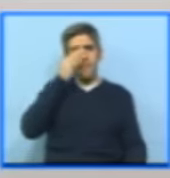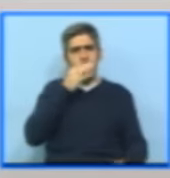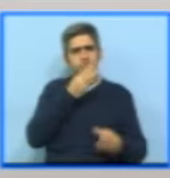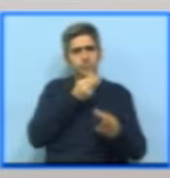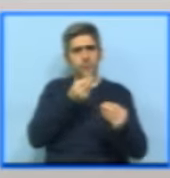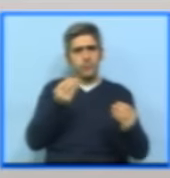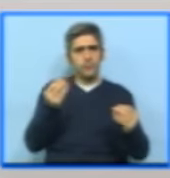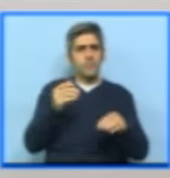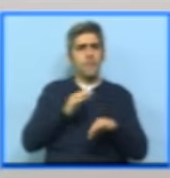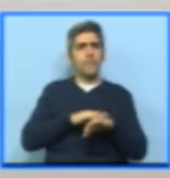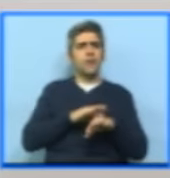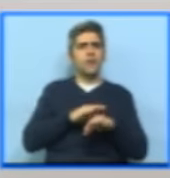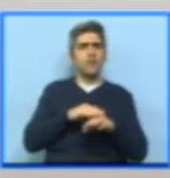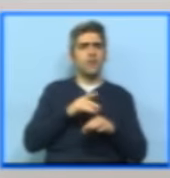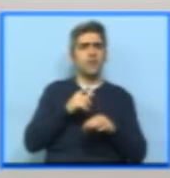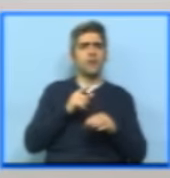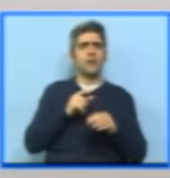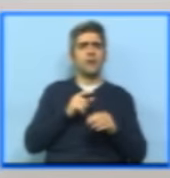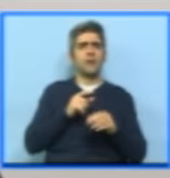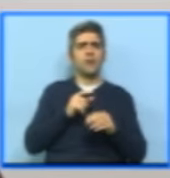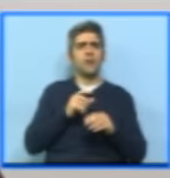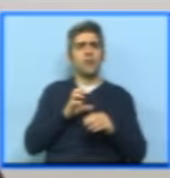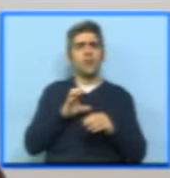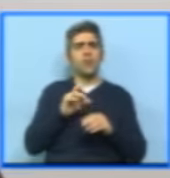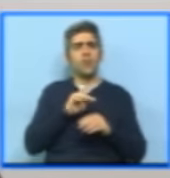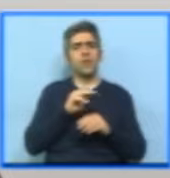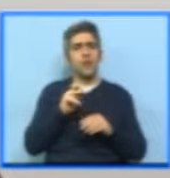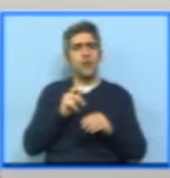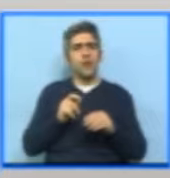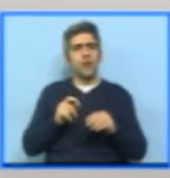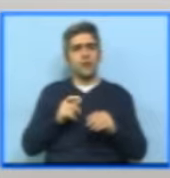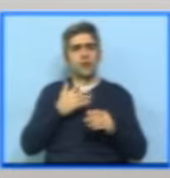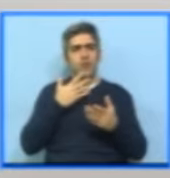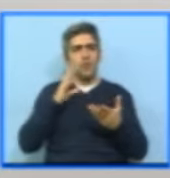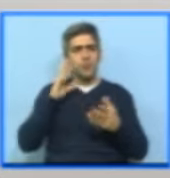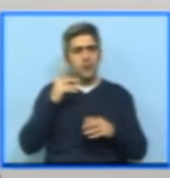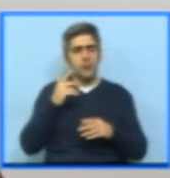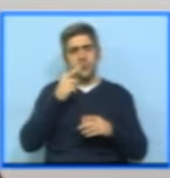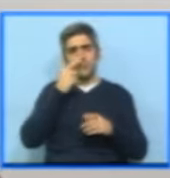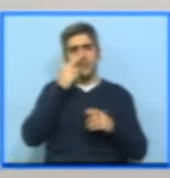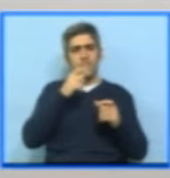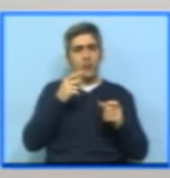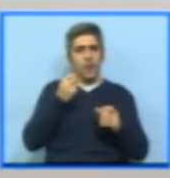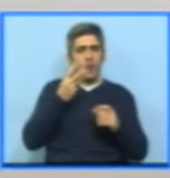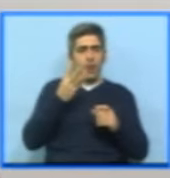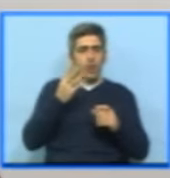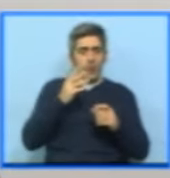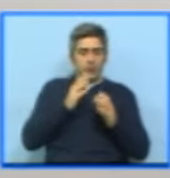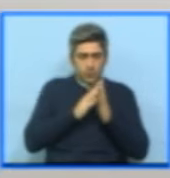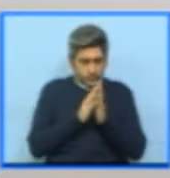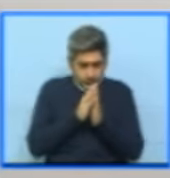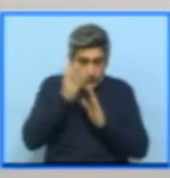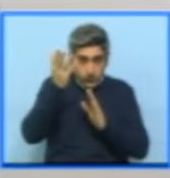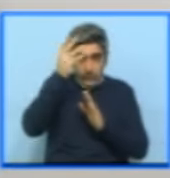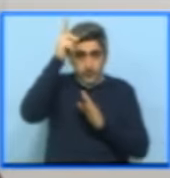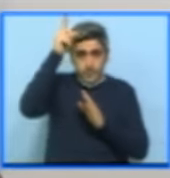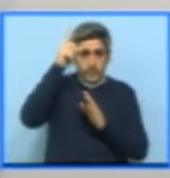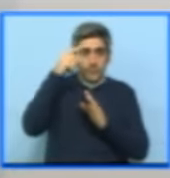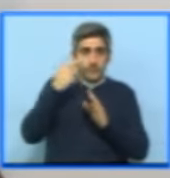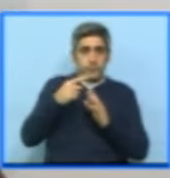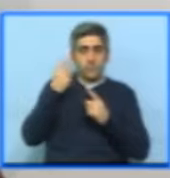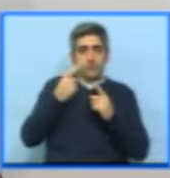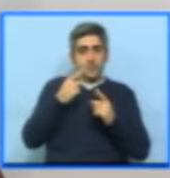tanto dos pecados que atacam a Cúria, dos pecados a que estão muitas vezes sujeitos os grandes cardeais da Cúria, não é? Quer dizer,